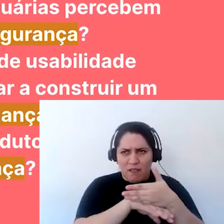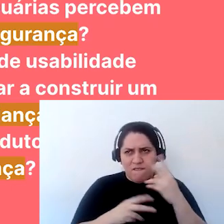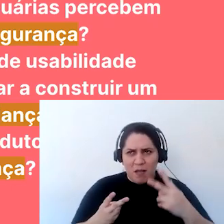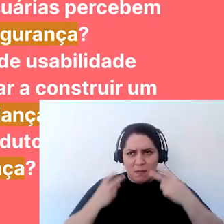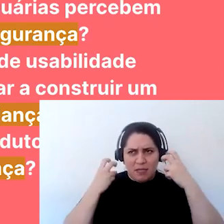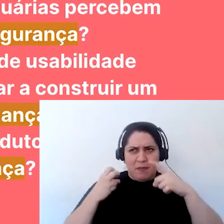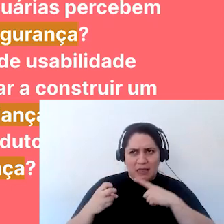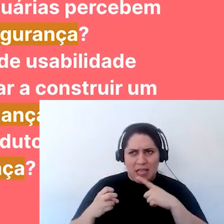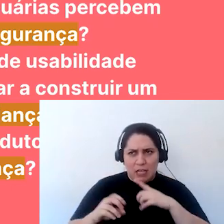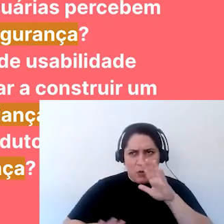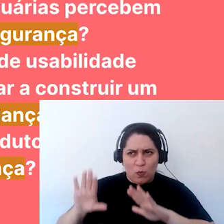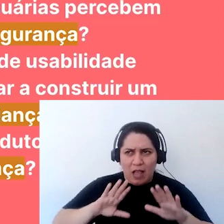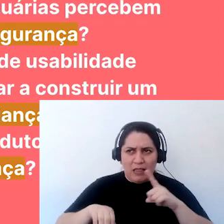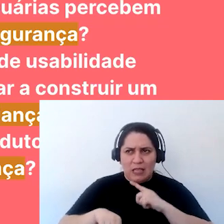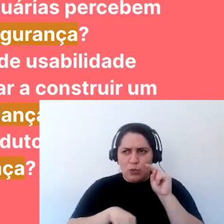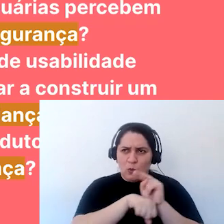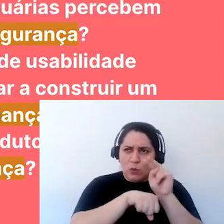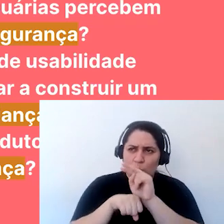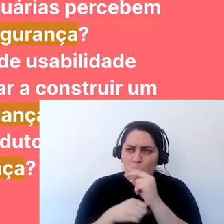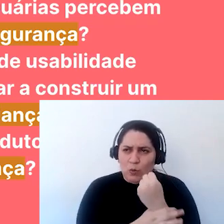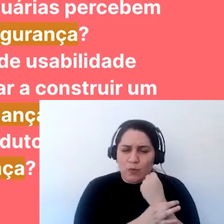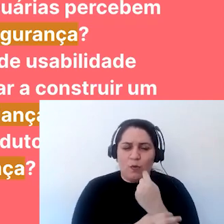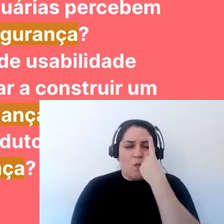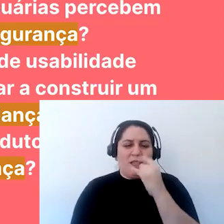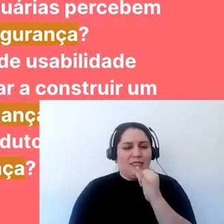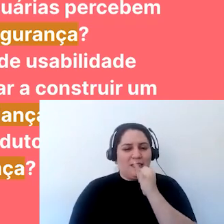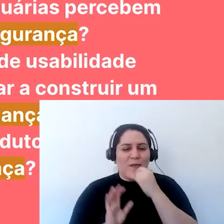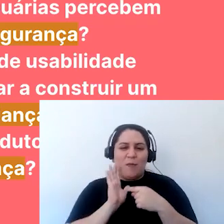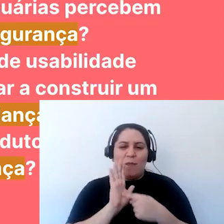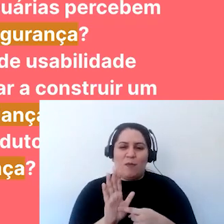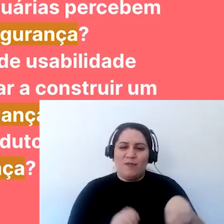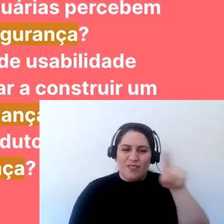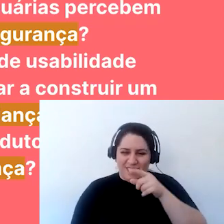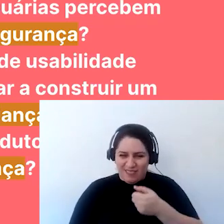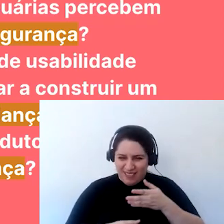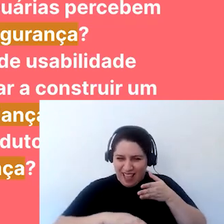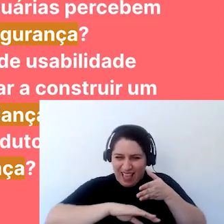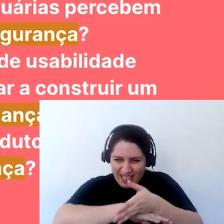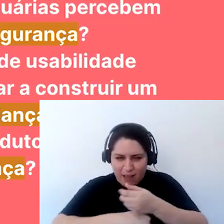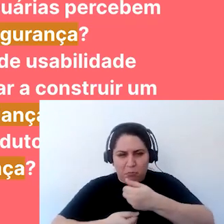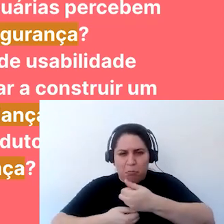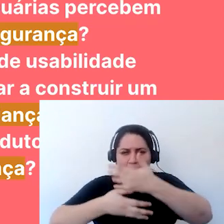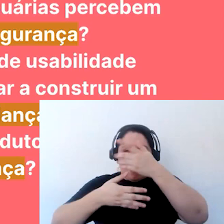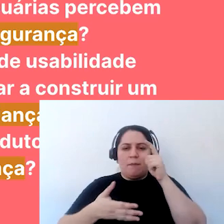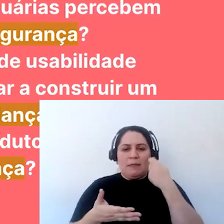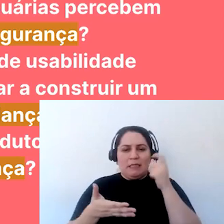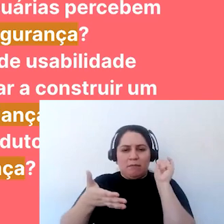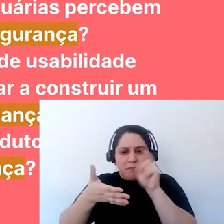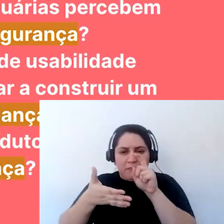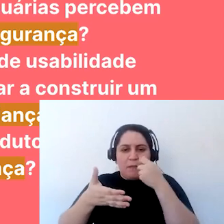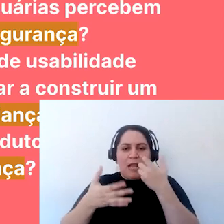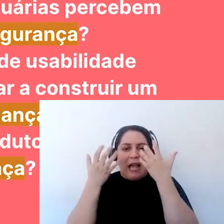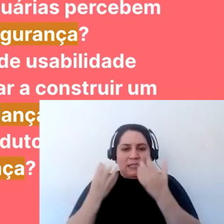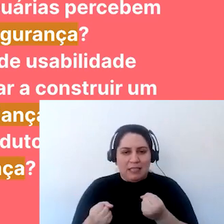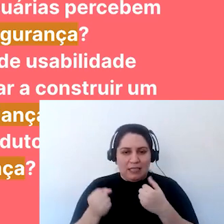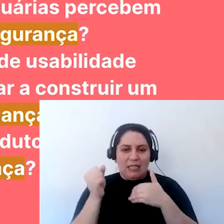nessa aplicação? A Trícia gosta muito de falar de um exemplo que são aqueles termos de uso enormes, né, que a pessoa só vai rolar e vai aceitar. E aí a gente